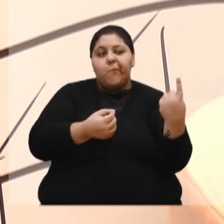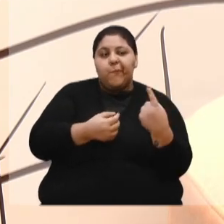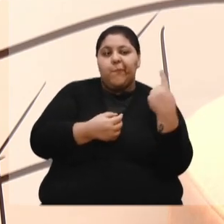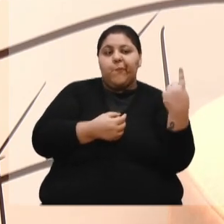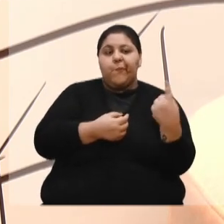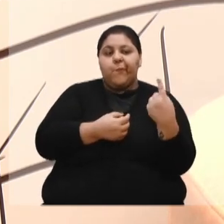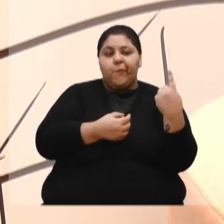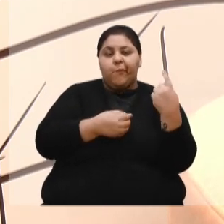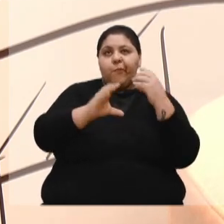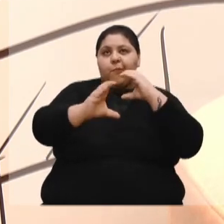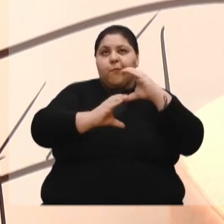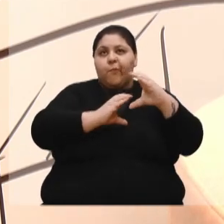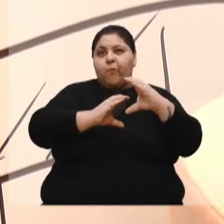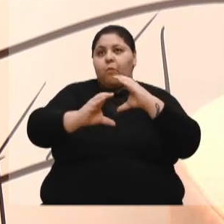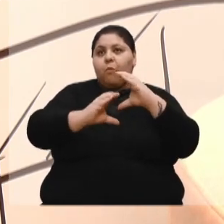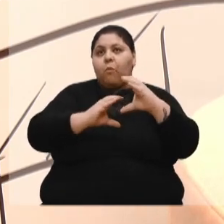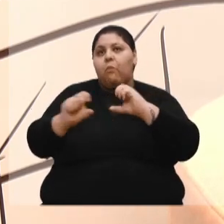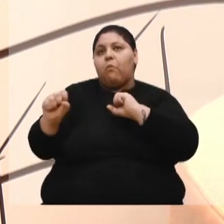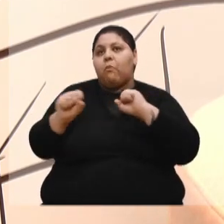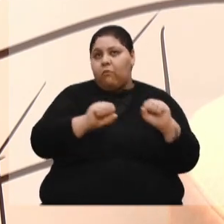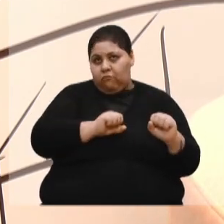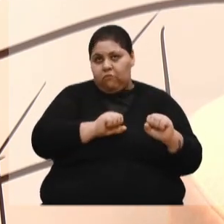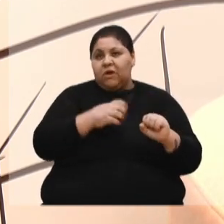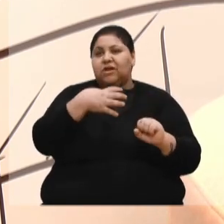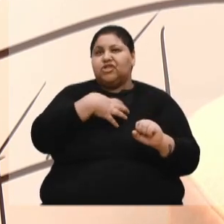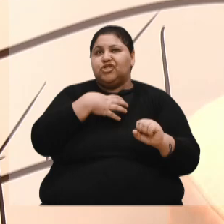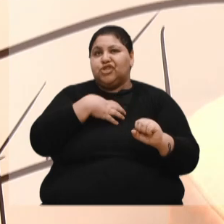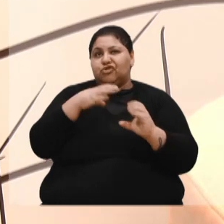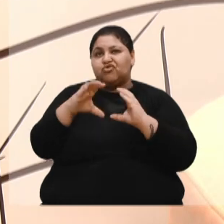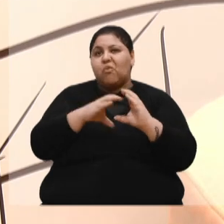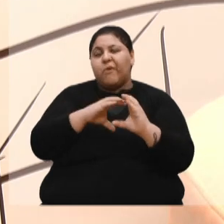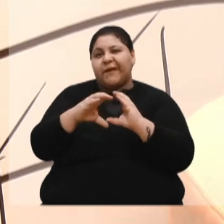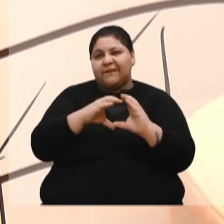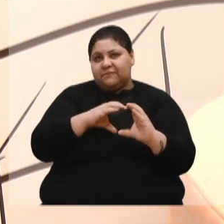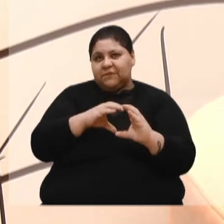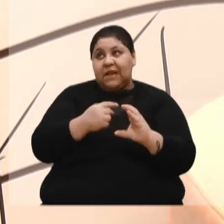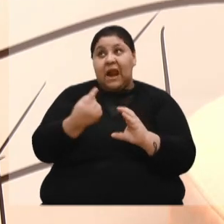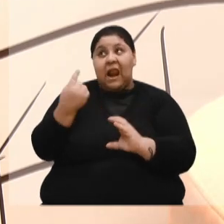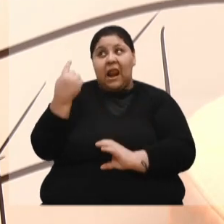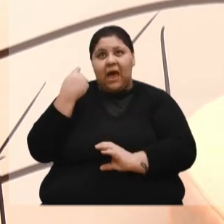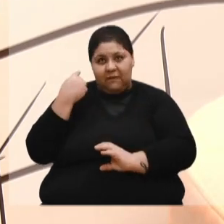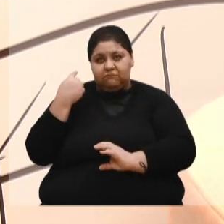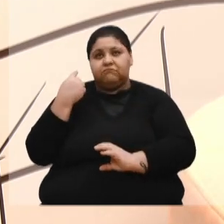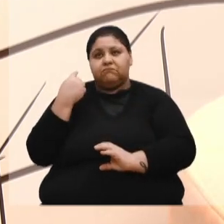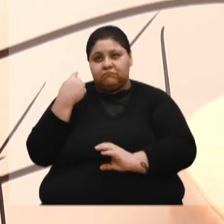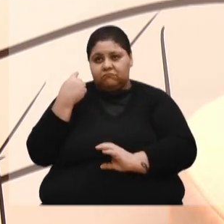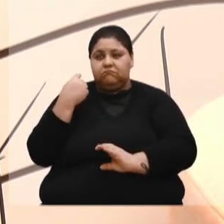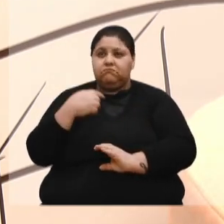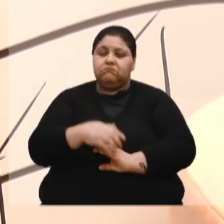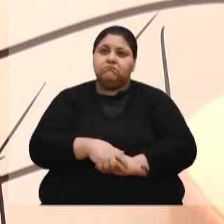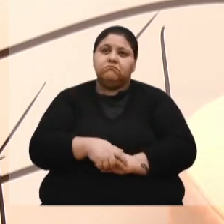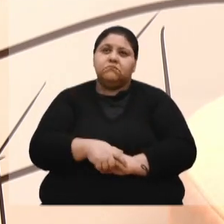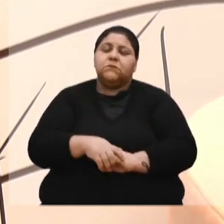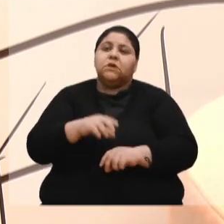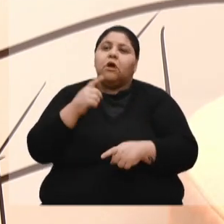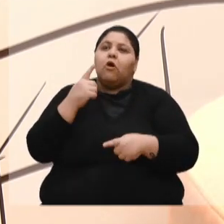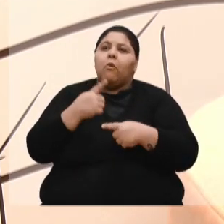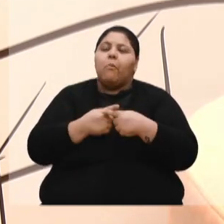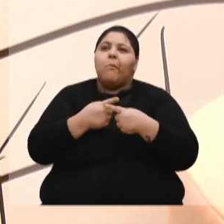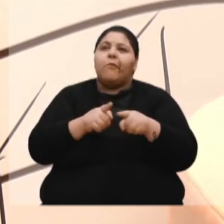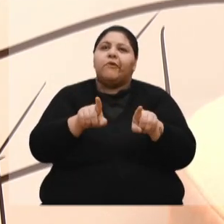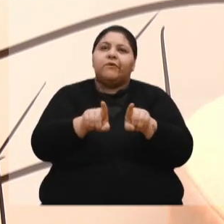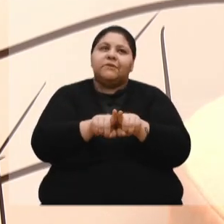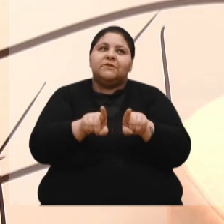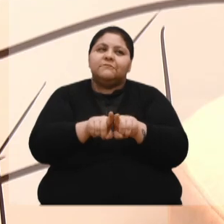únicas comunicações possíveis, formas de comunicação possíveis da época, né? E porque